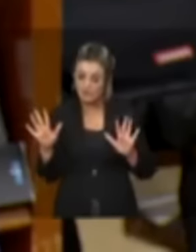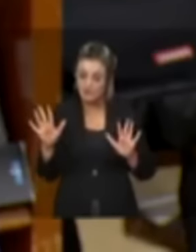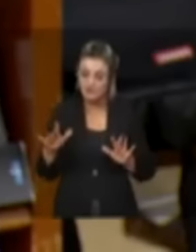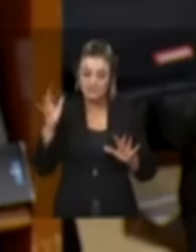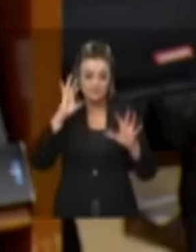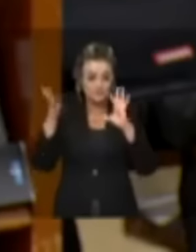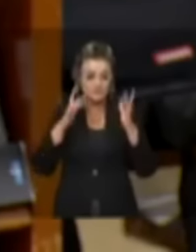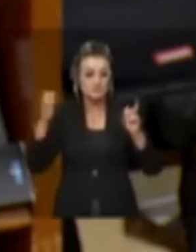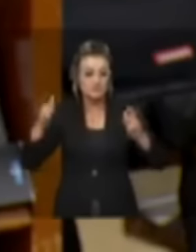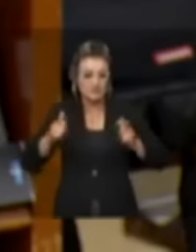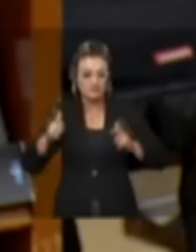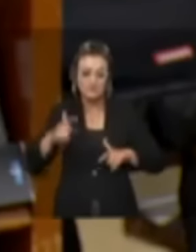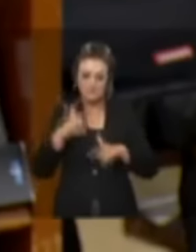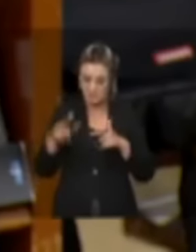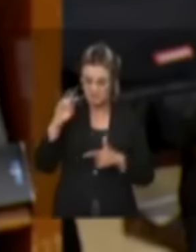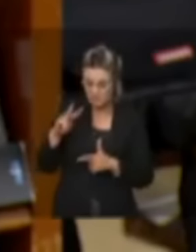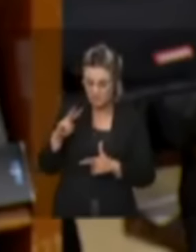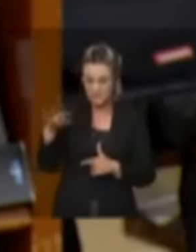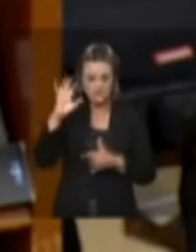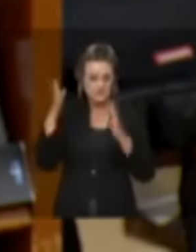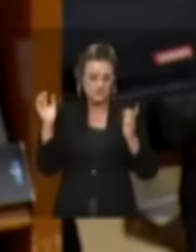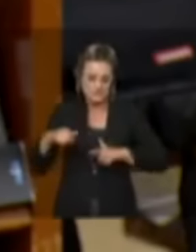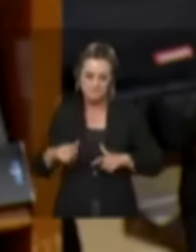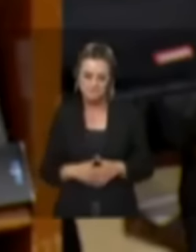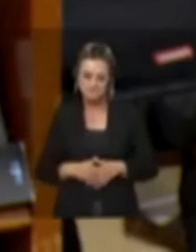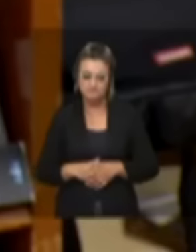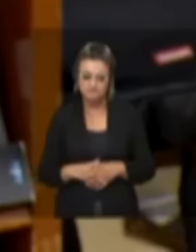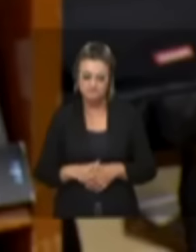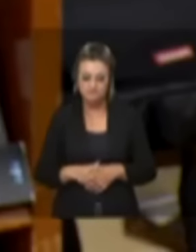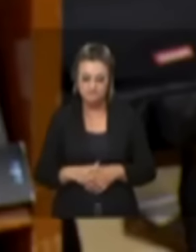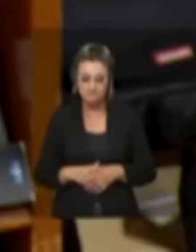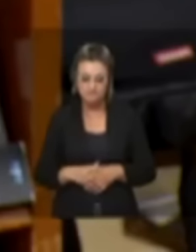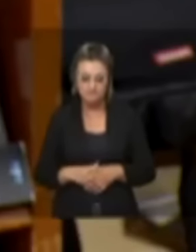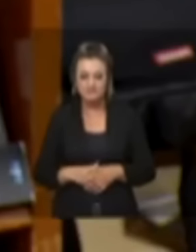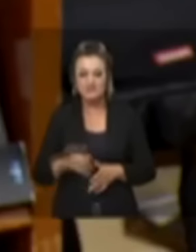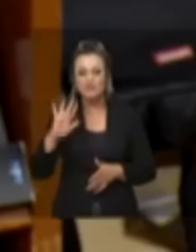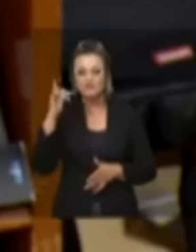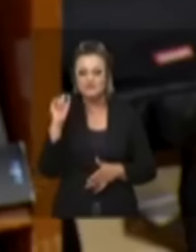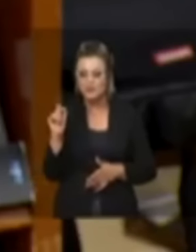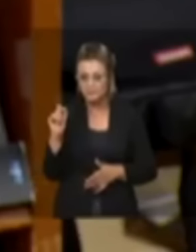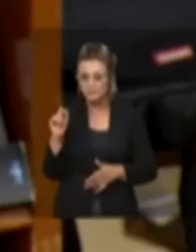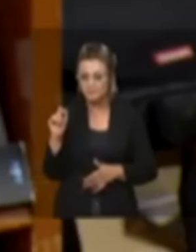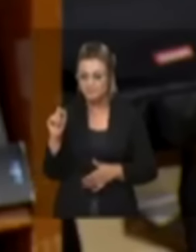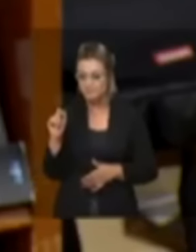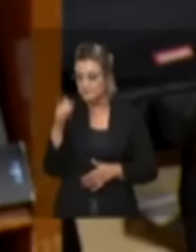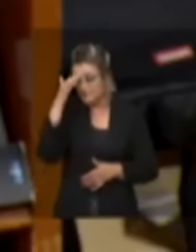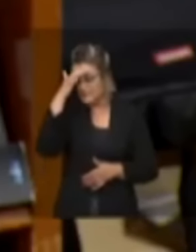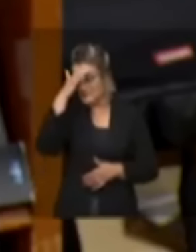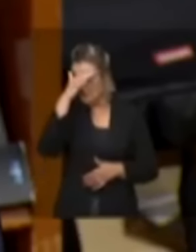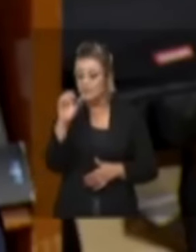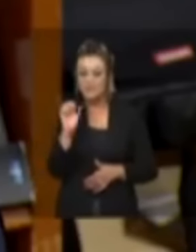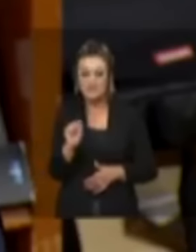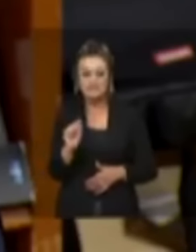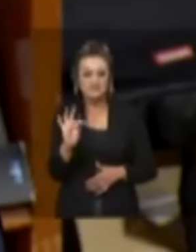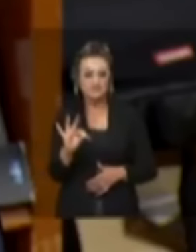solução para o problema que nós estamos enfrentando o que aconteceu no entanto foi que o Superior